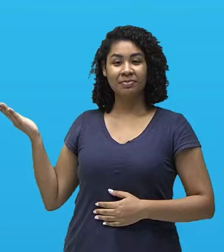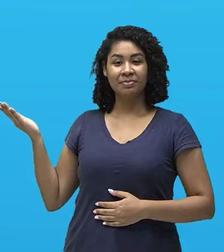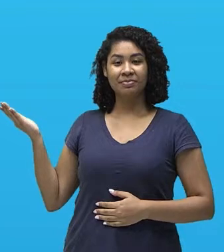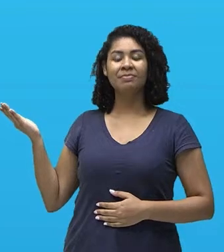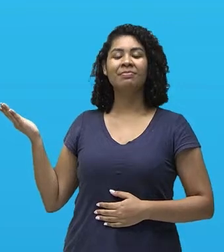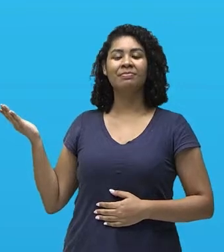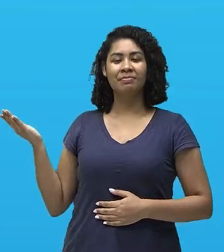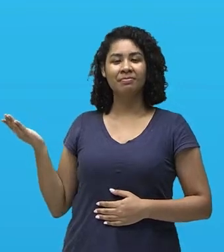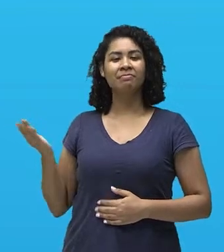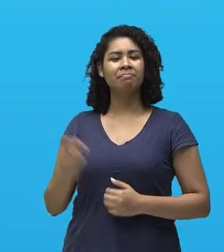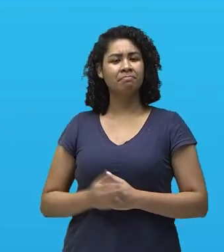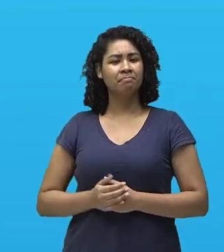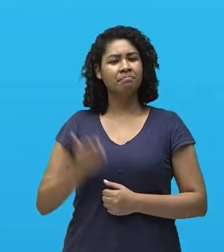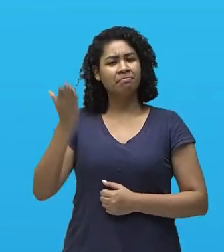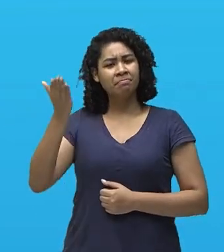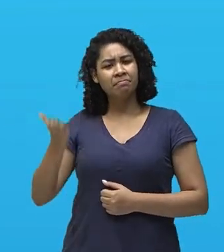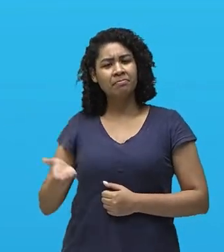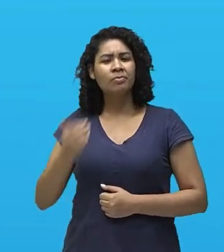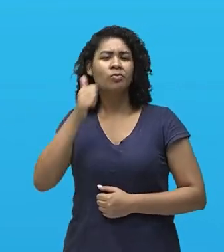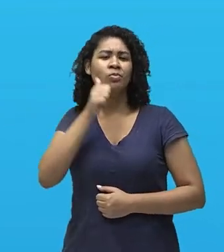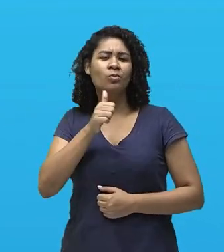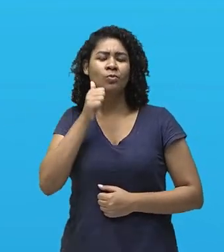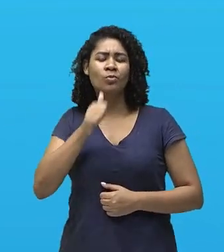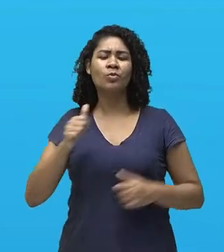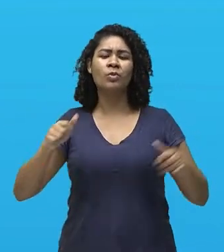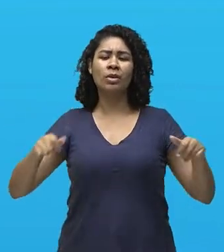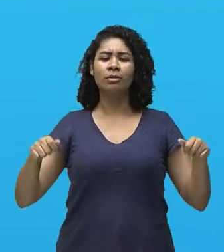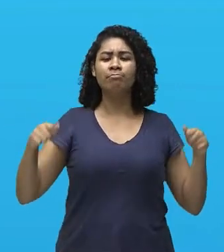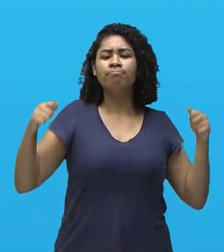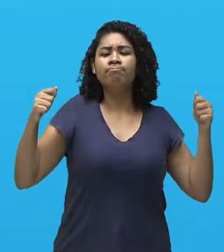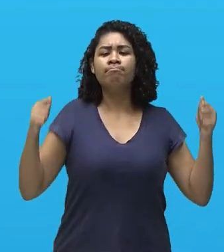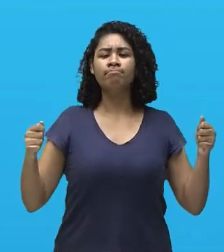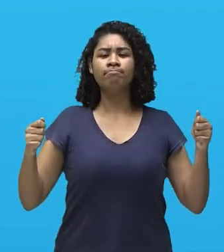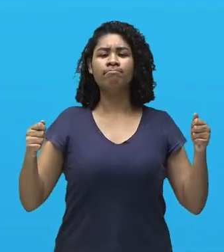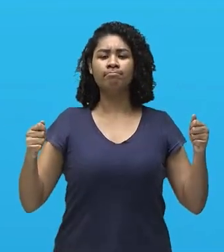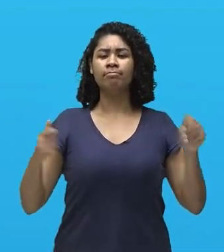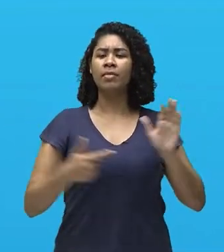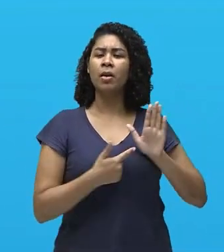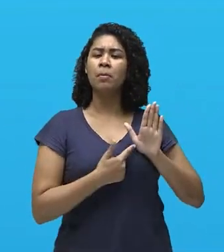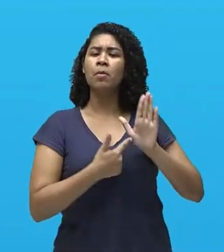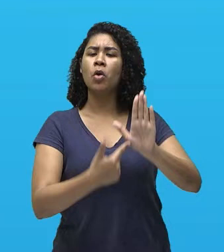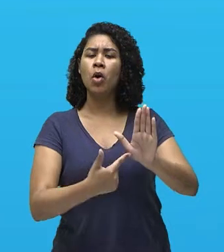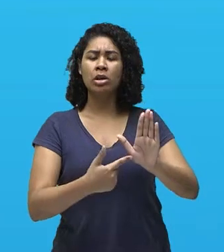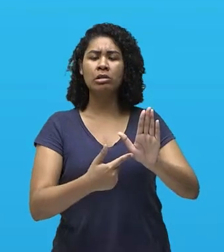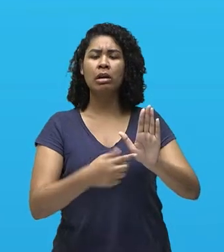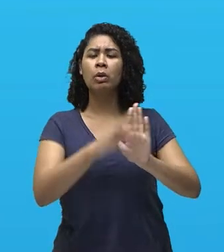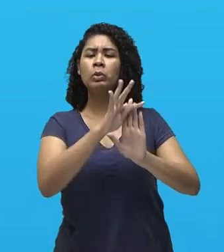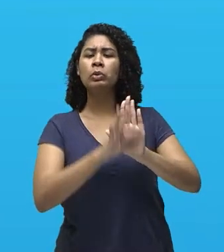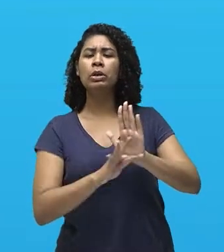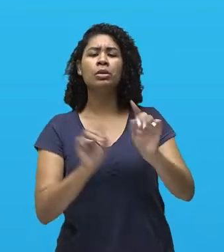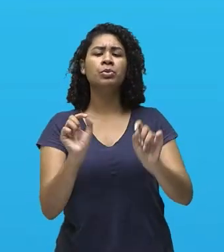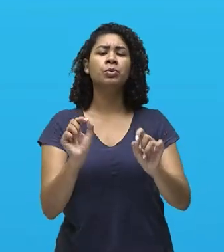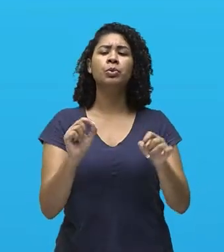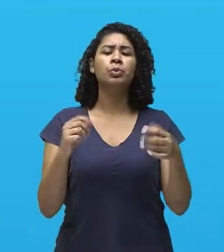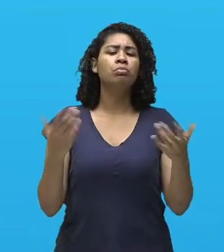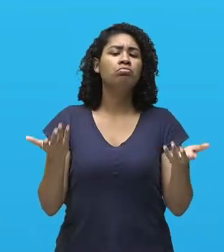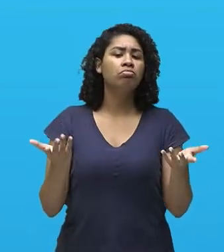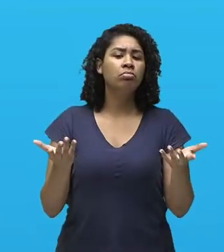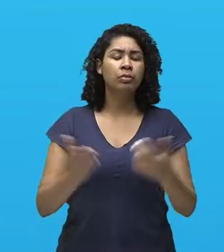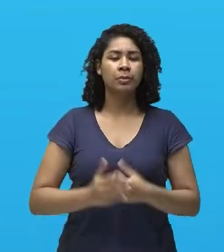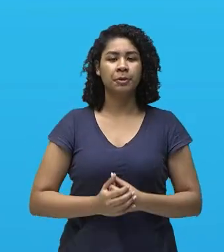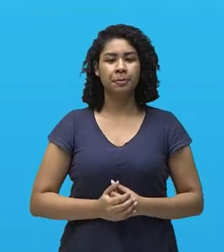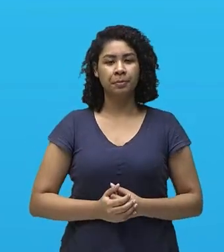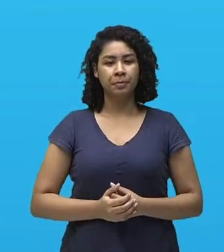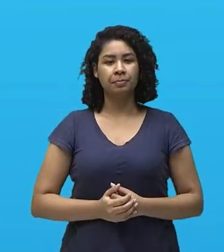girl, essa moça segurando aí essa placa. Vamos ver o que ela está falando. Pronouns